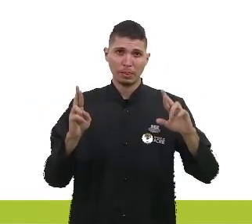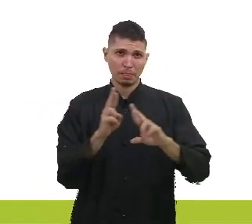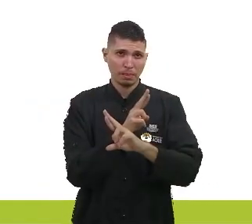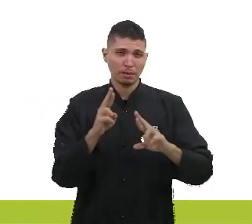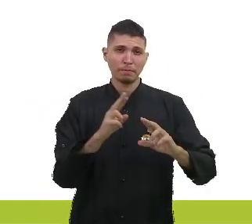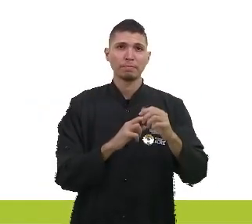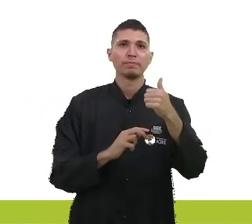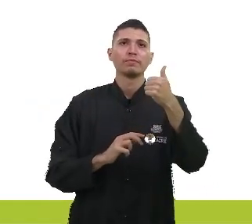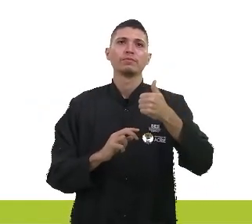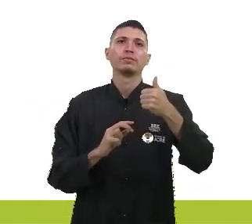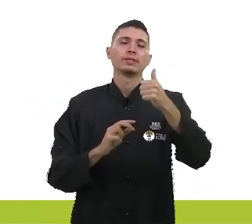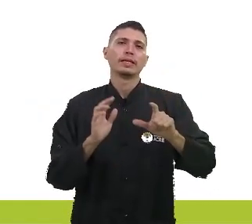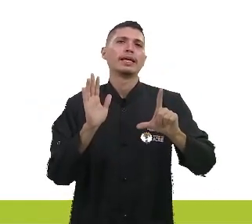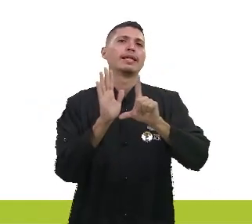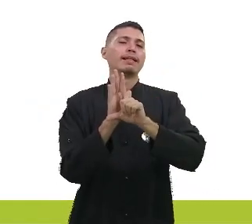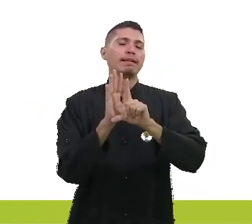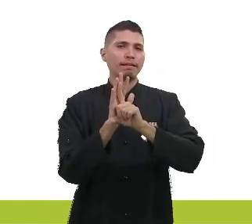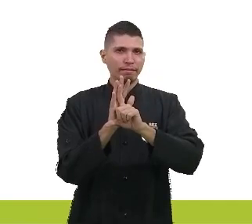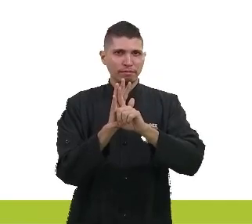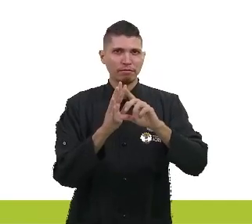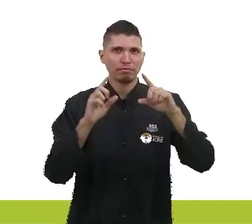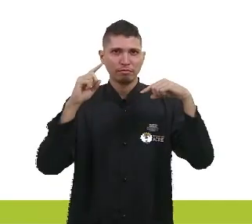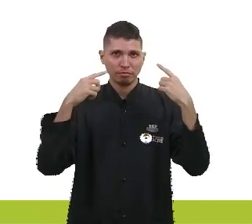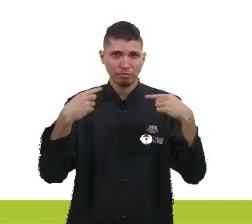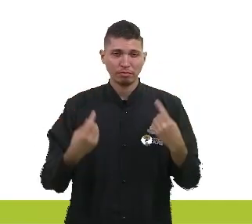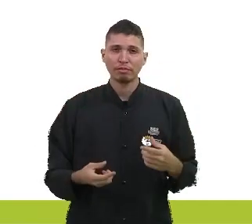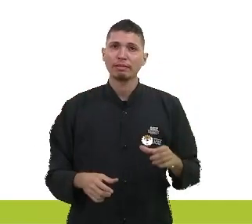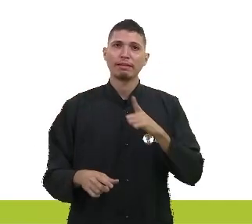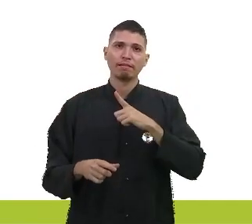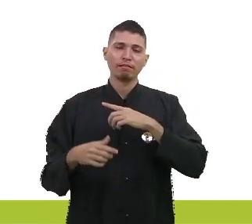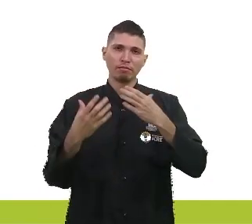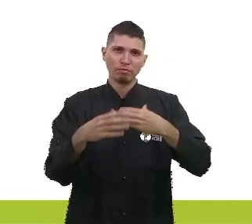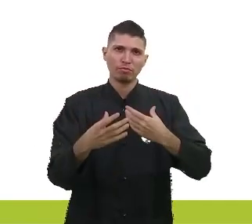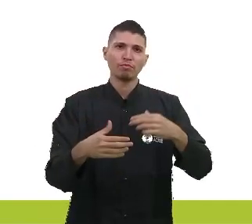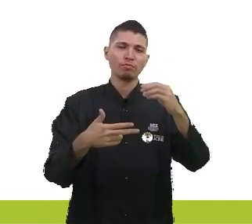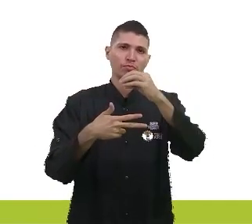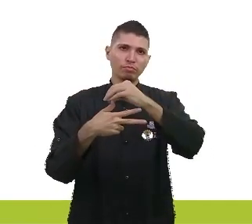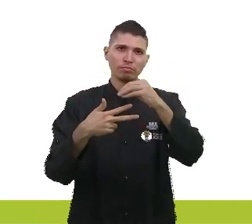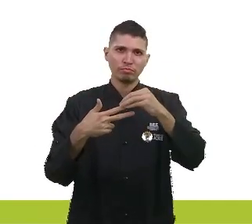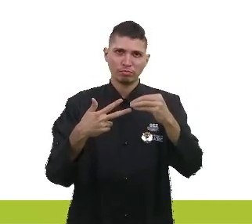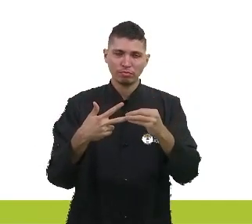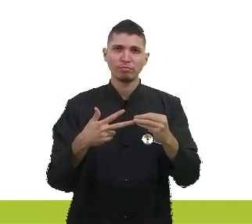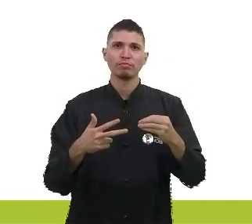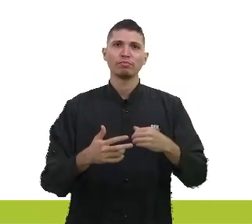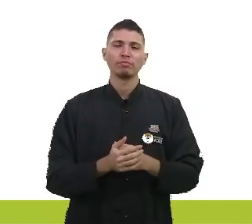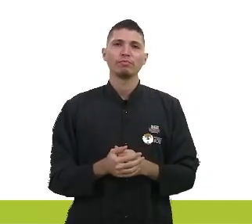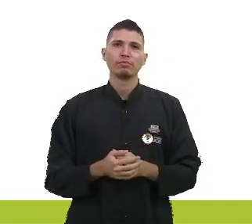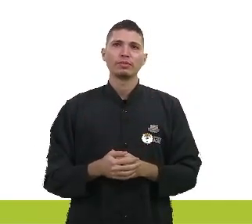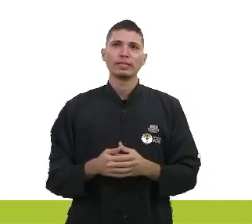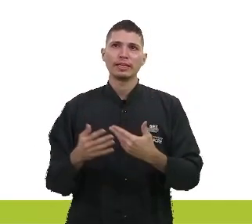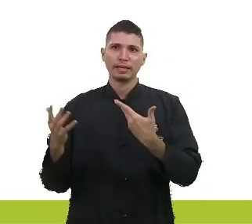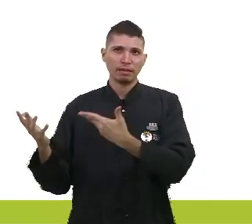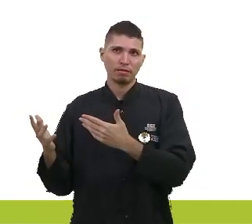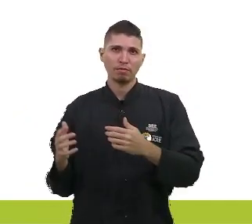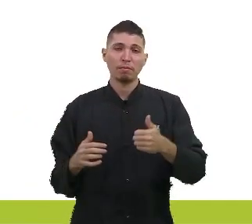Newton, tá? Que cai em concursos, Enem, a primeira lei de Newton relacionada ao trânsito, tá